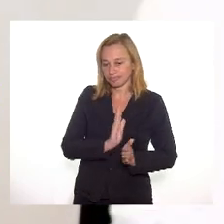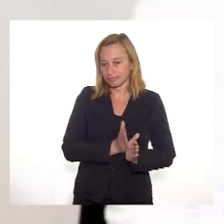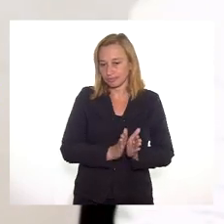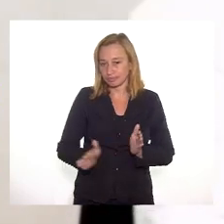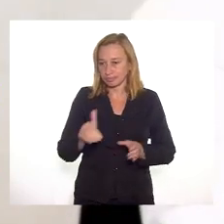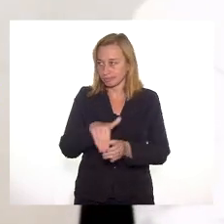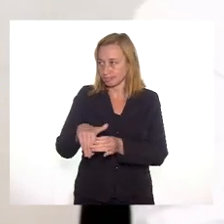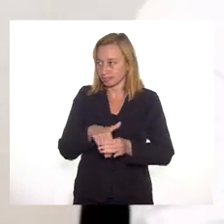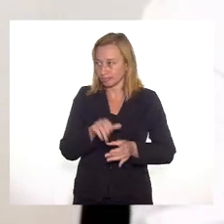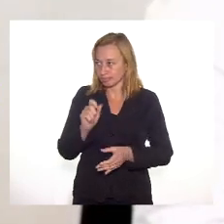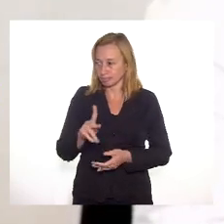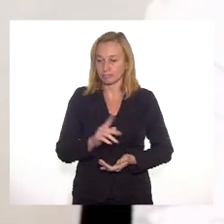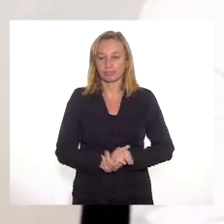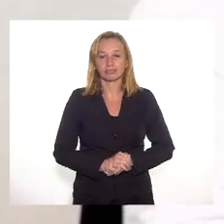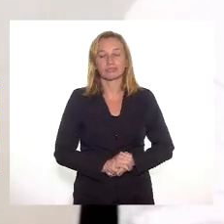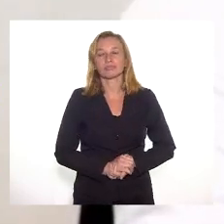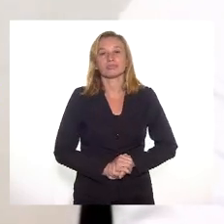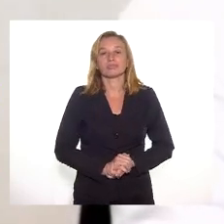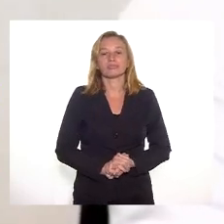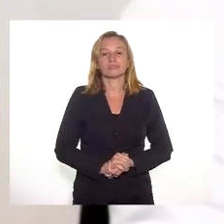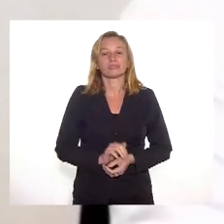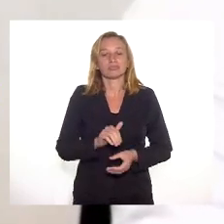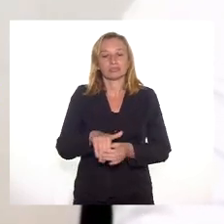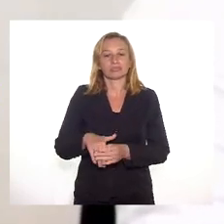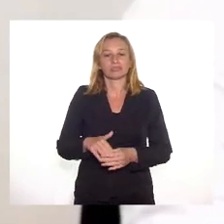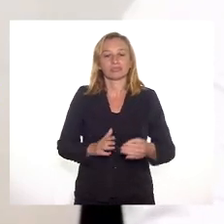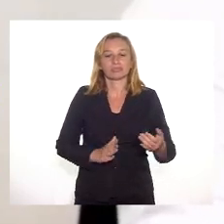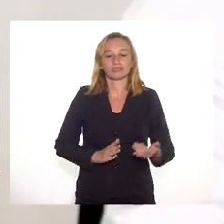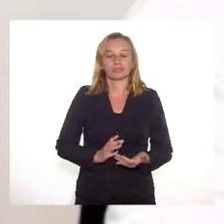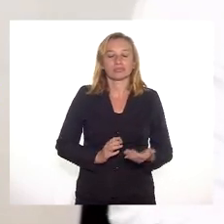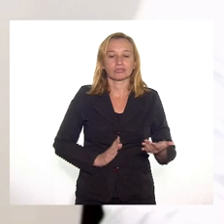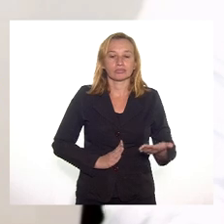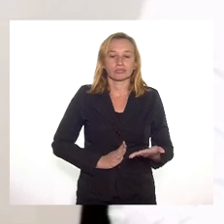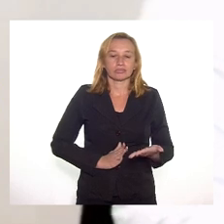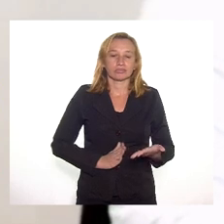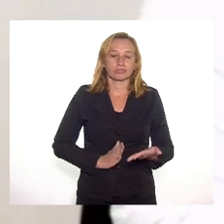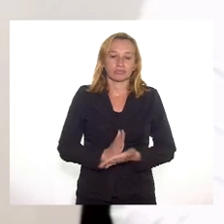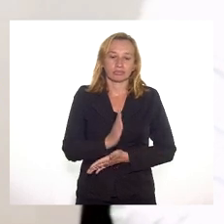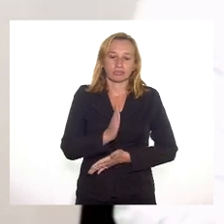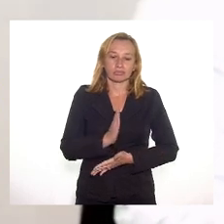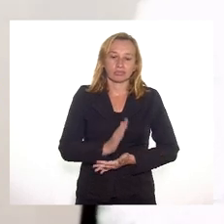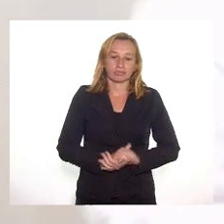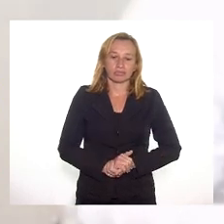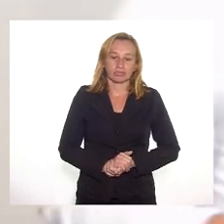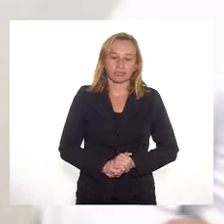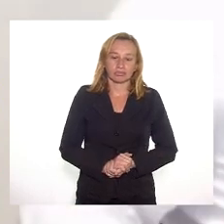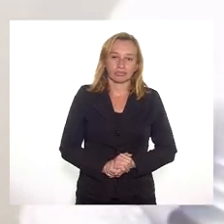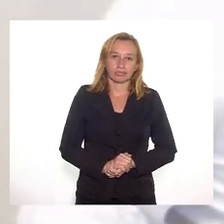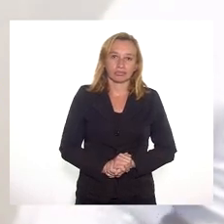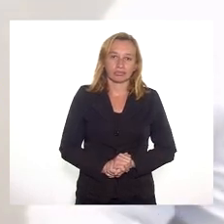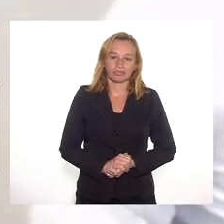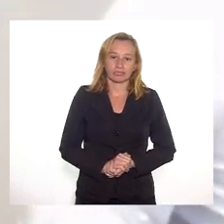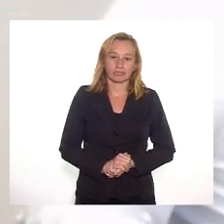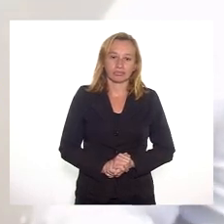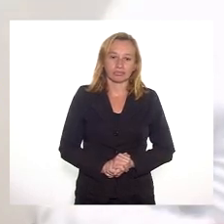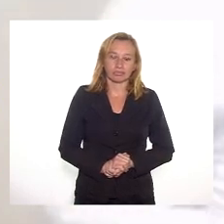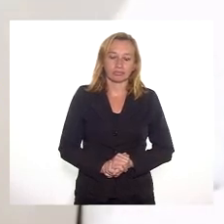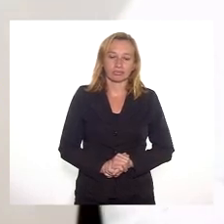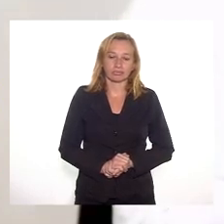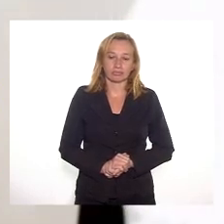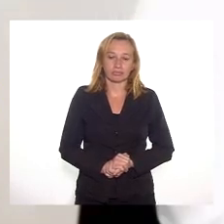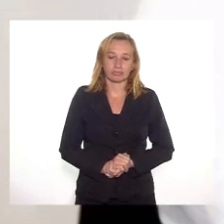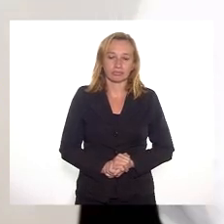tá? Então, em votação substitutiva da CCJ. Senhores que aprovam, permaneçam como estão... Aprovado. Vai